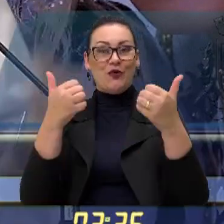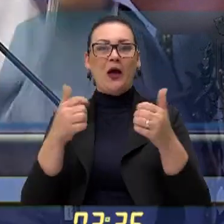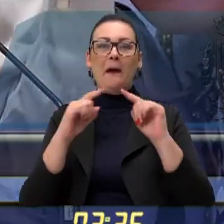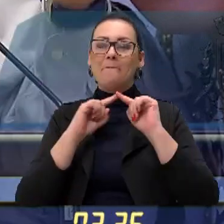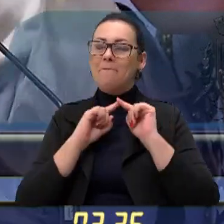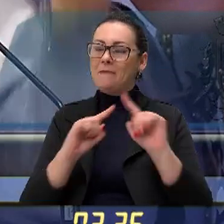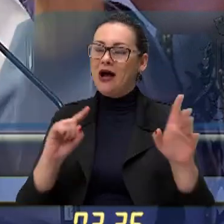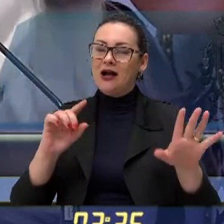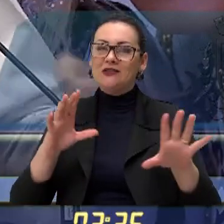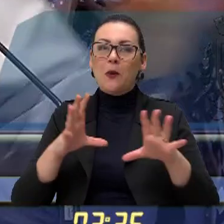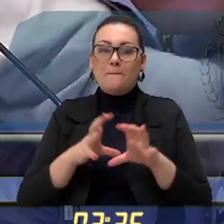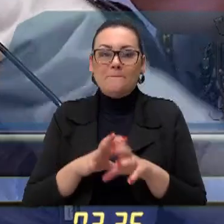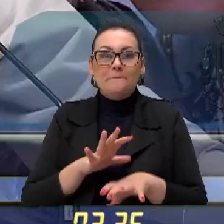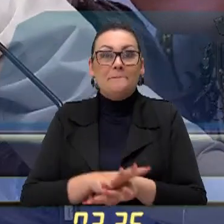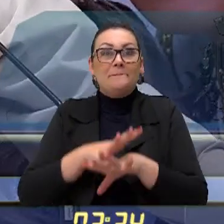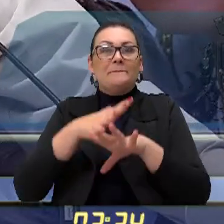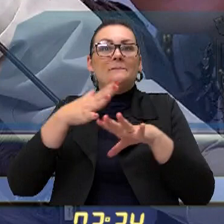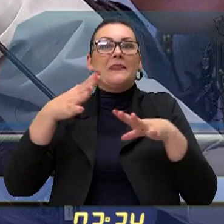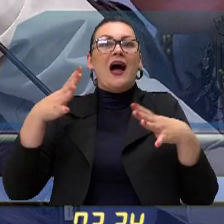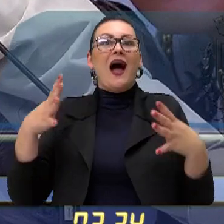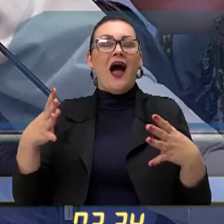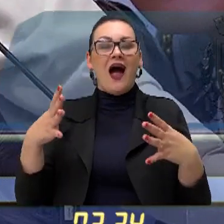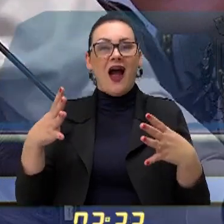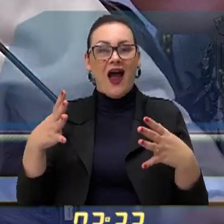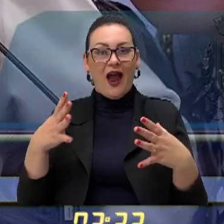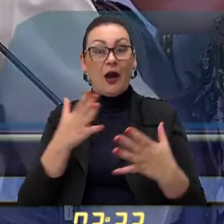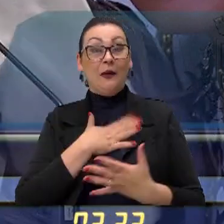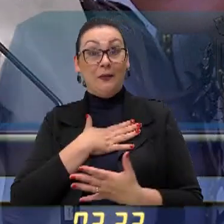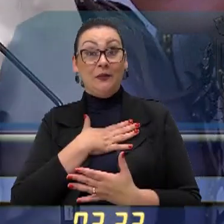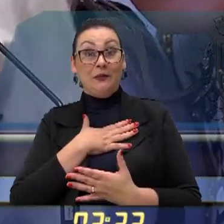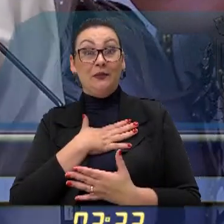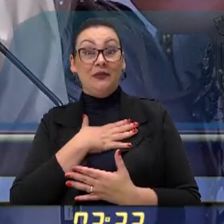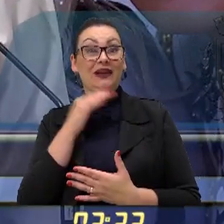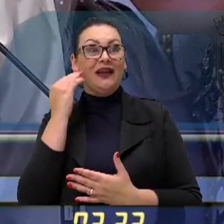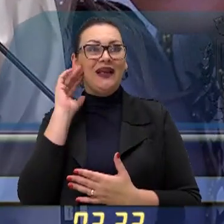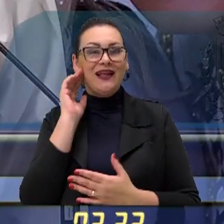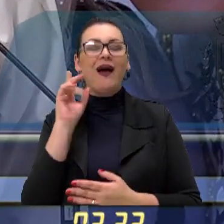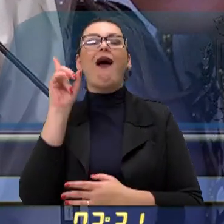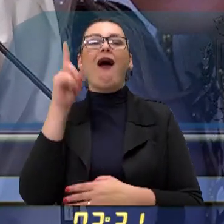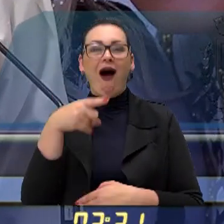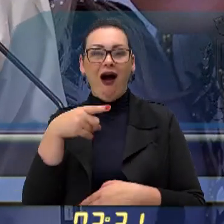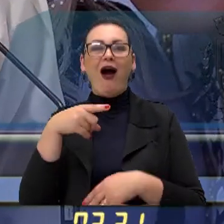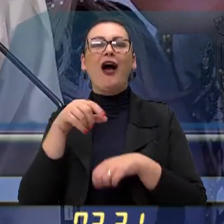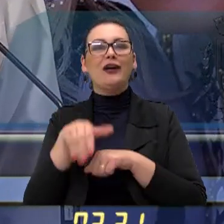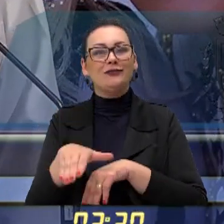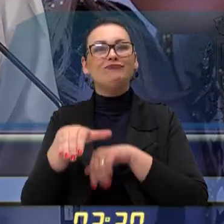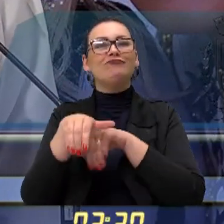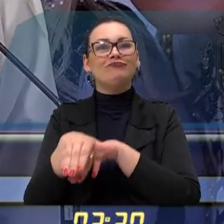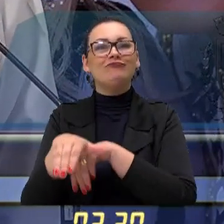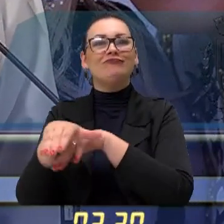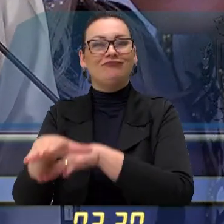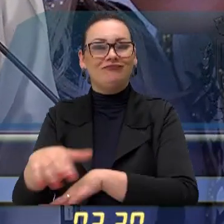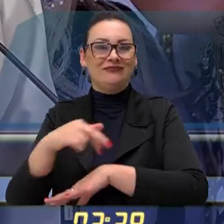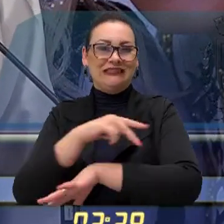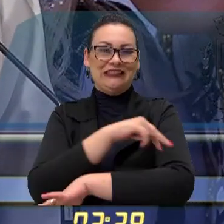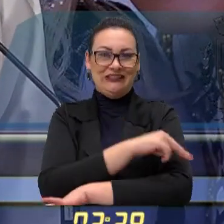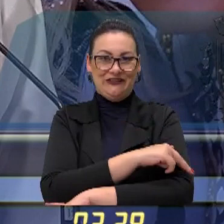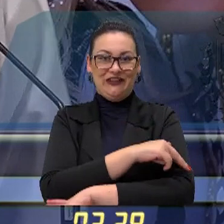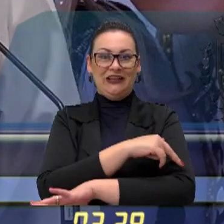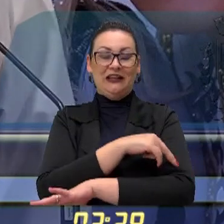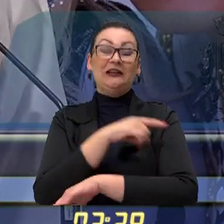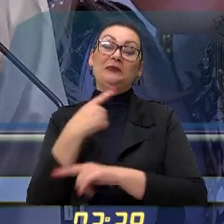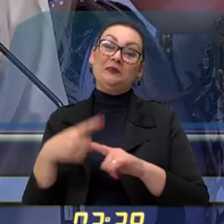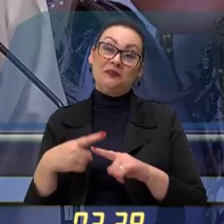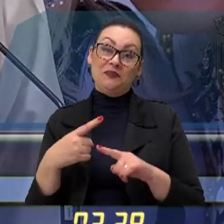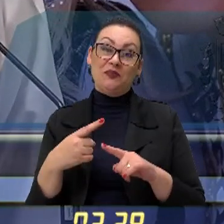o maior show na minha concepção é o desfile da Oktober, que segundo a